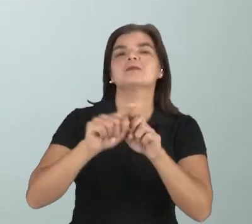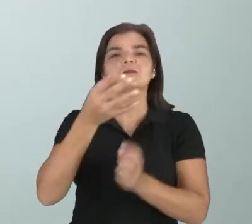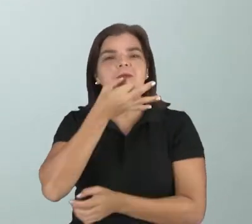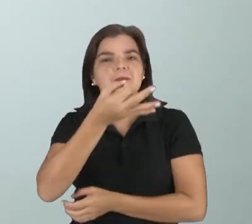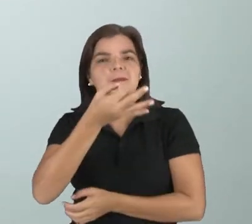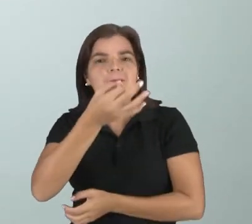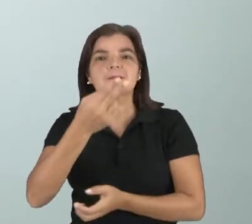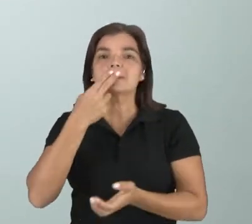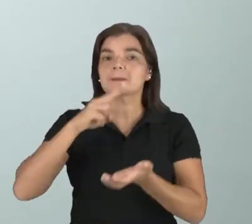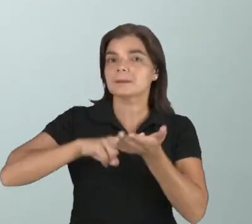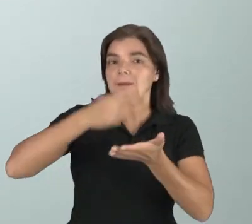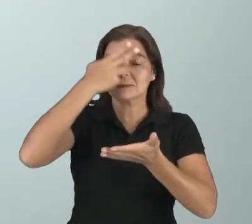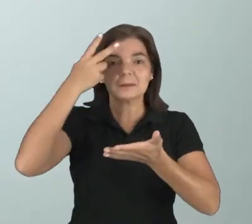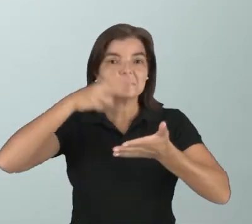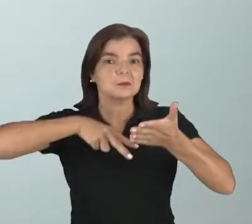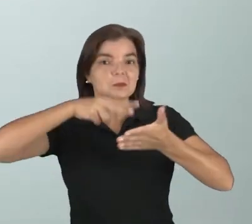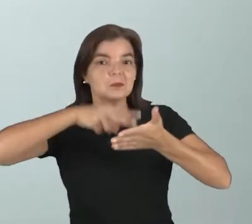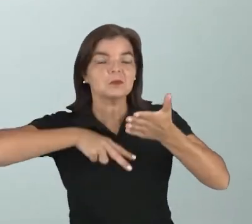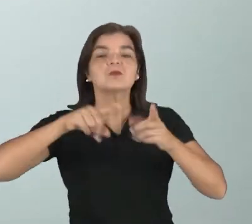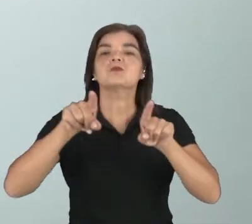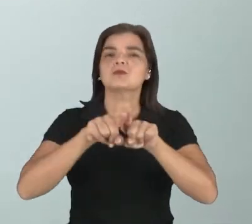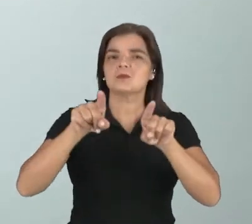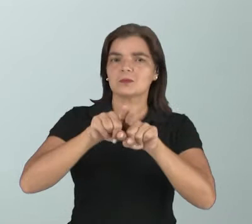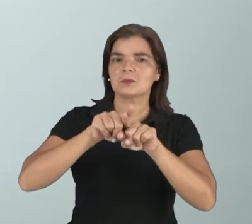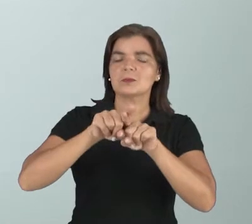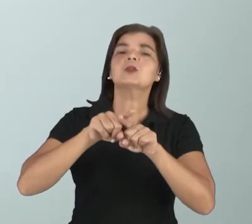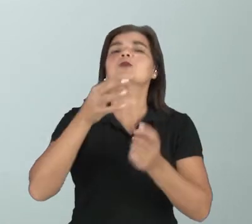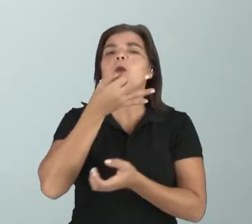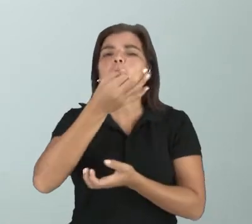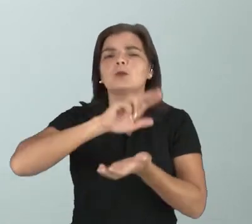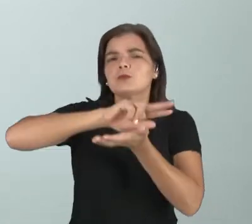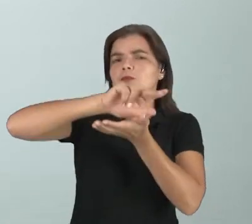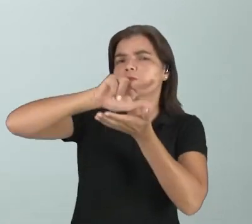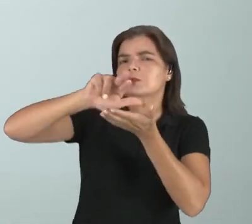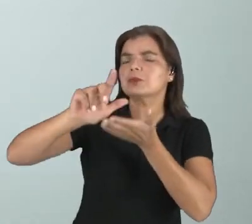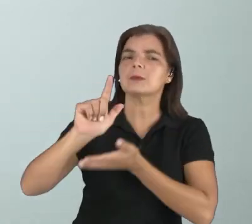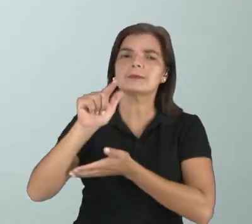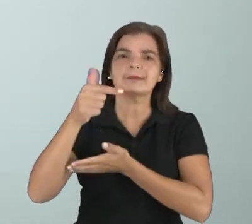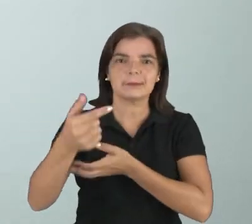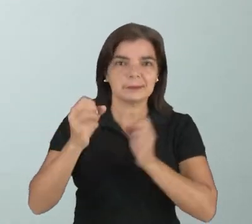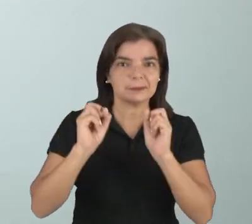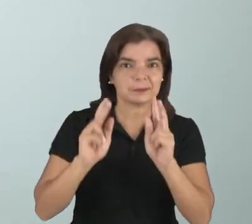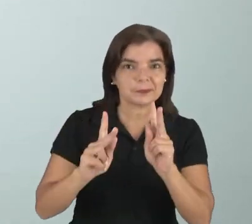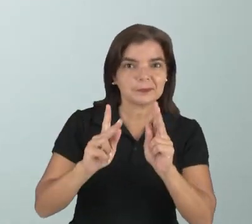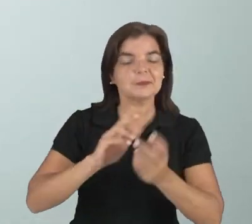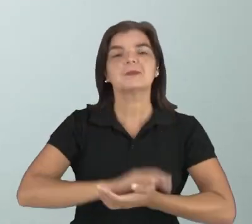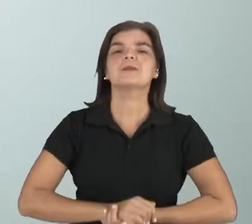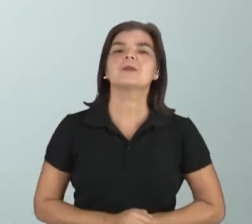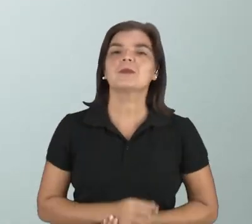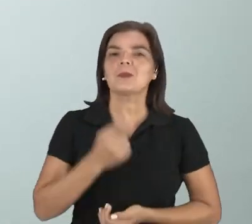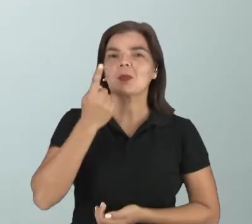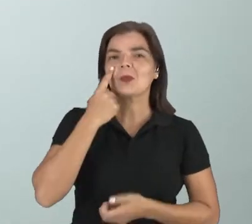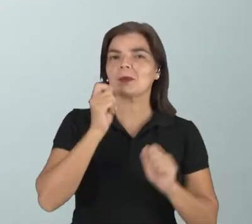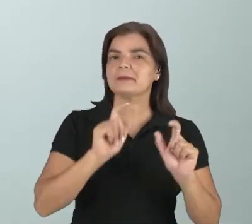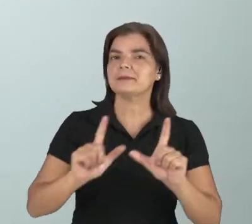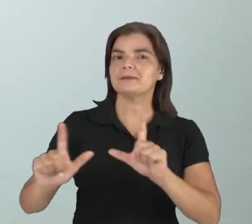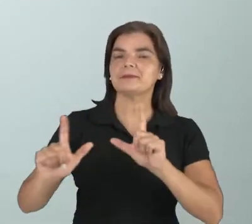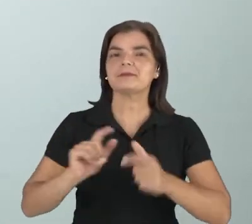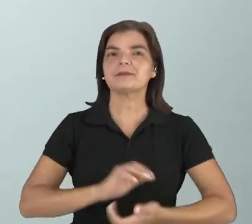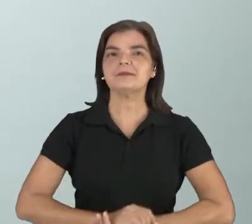editoriais, cartas ao leitor, do leitor, comentários e alguns outros, ok? Então vamos aqui